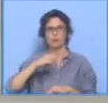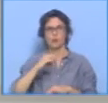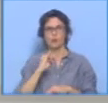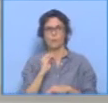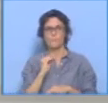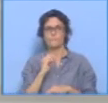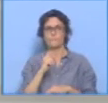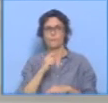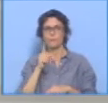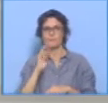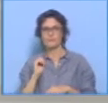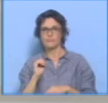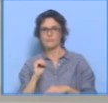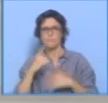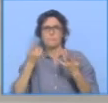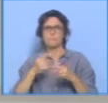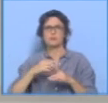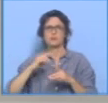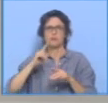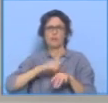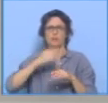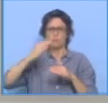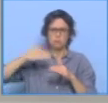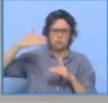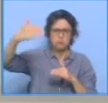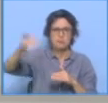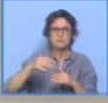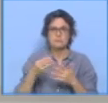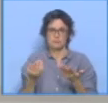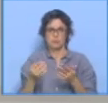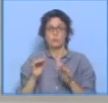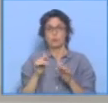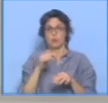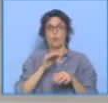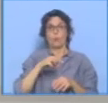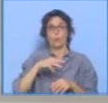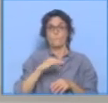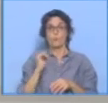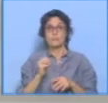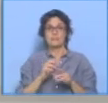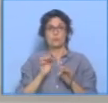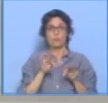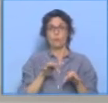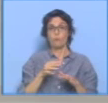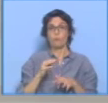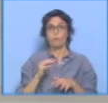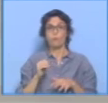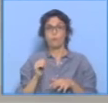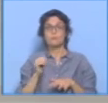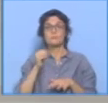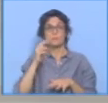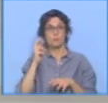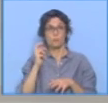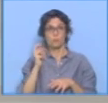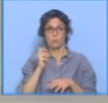muitos séculos depois de Moisés. Moisés era do fins do século XIII ou princípios do século XII.